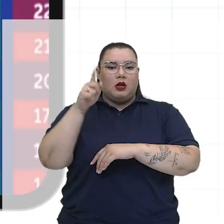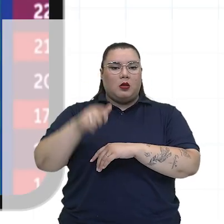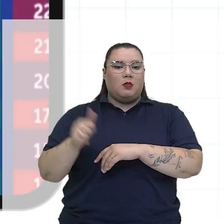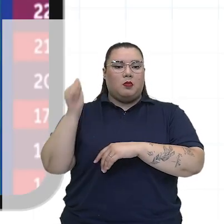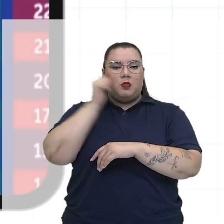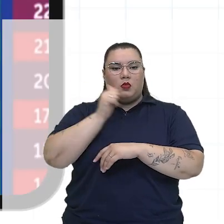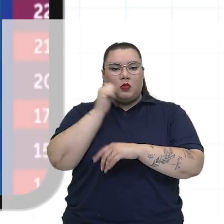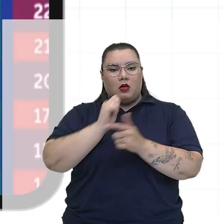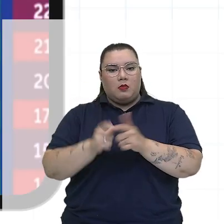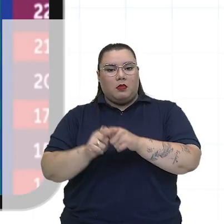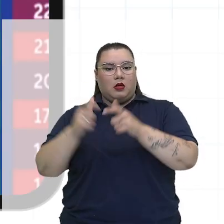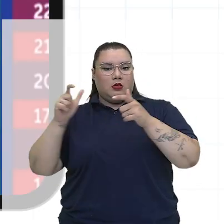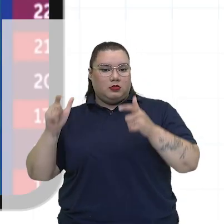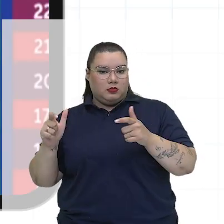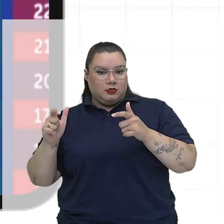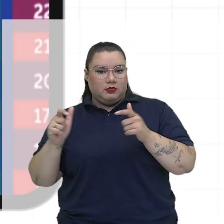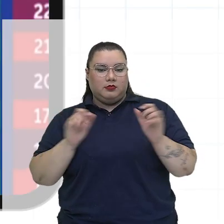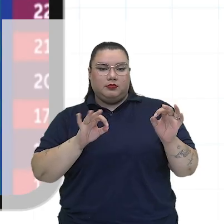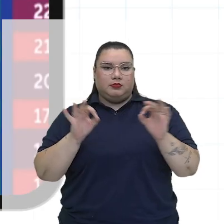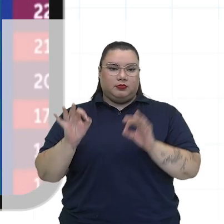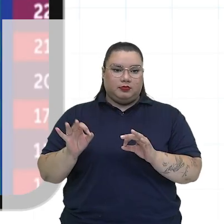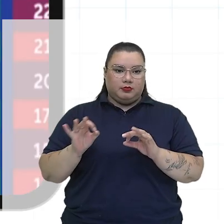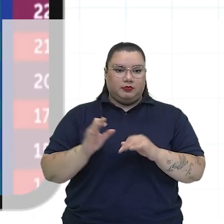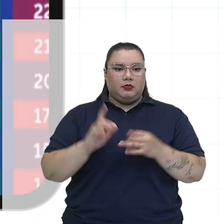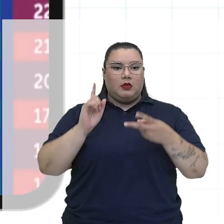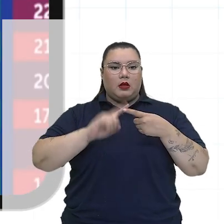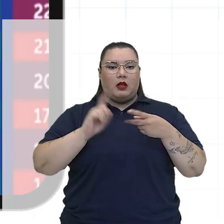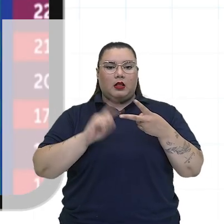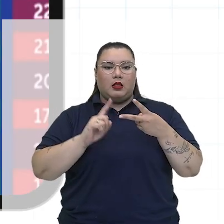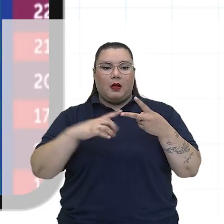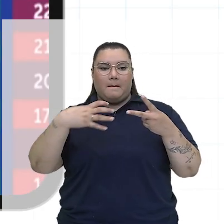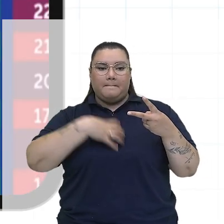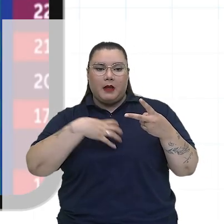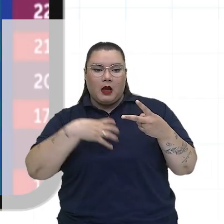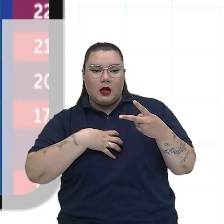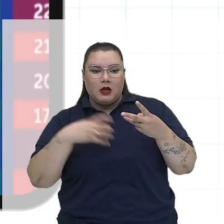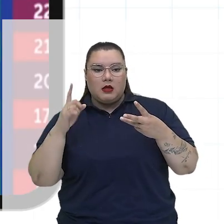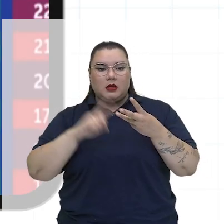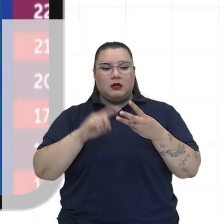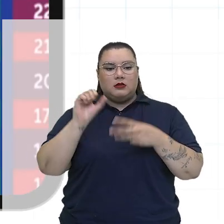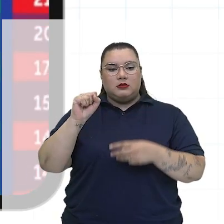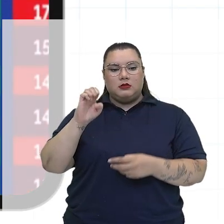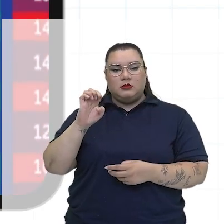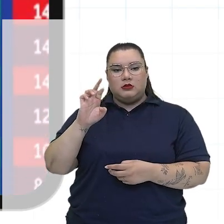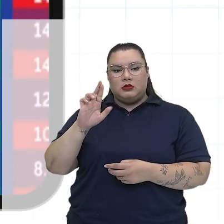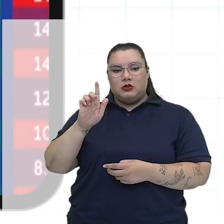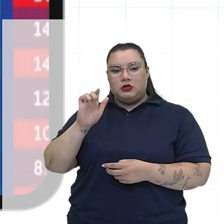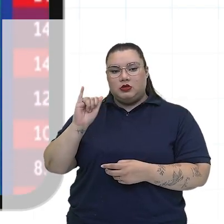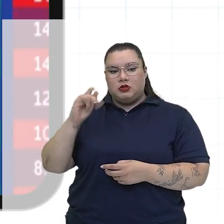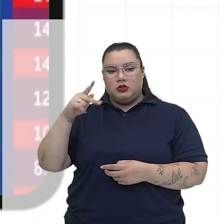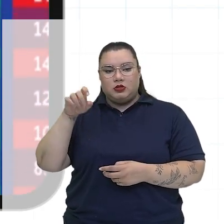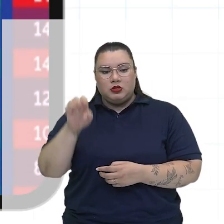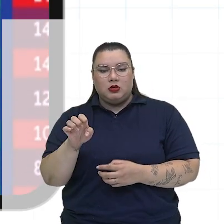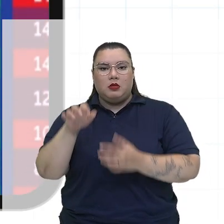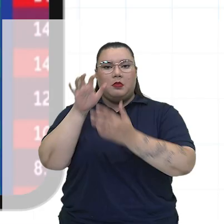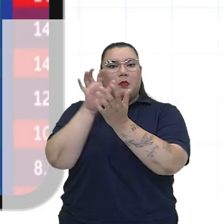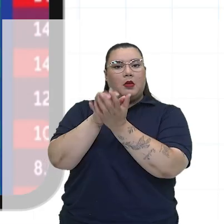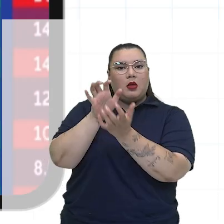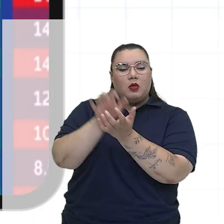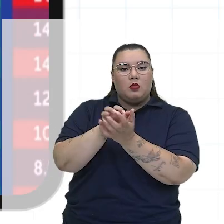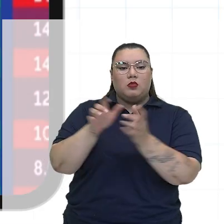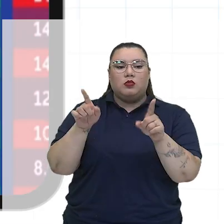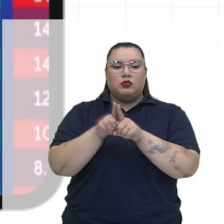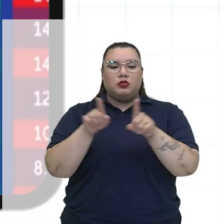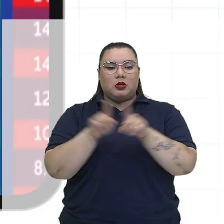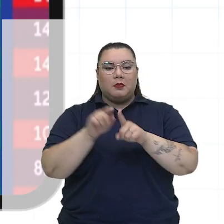possuem maior número que os pescadores. Então, na Bahia, em Sergipe, em Pernambuco e também no estado